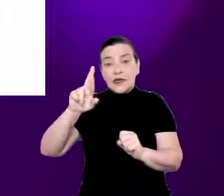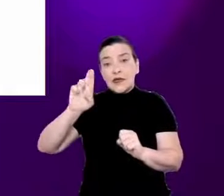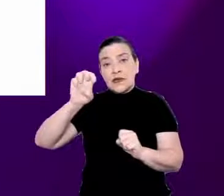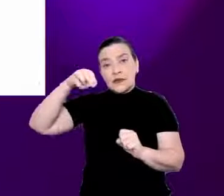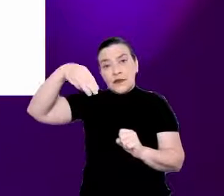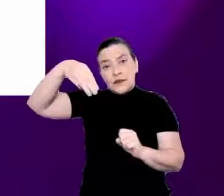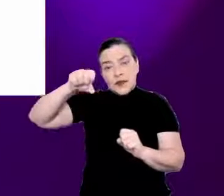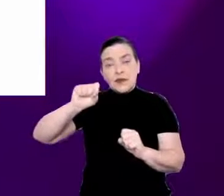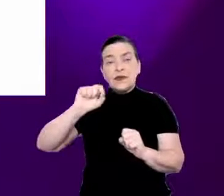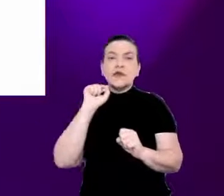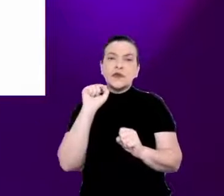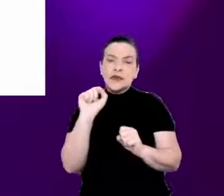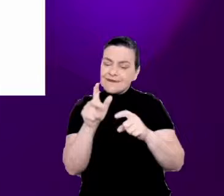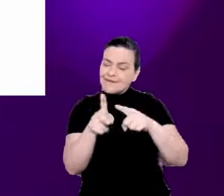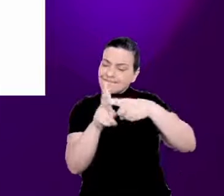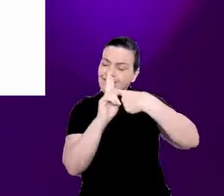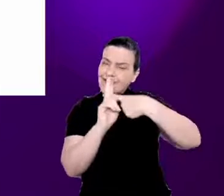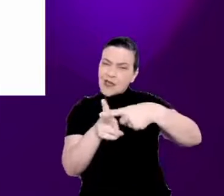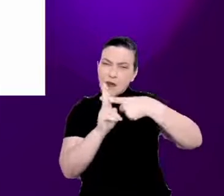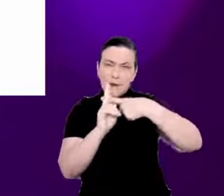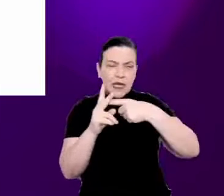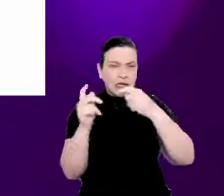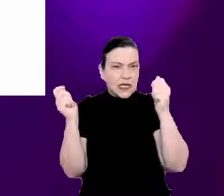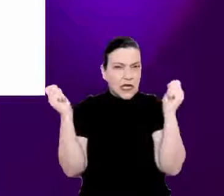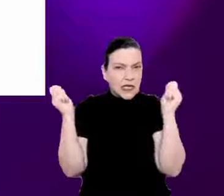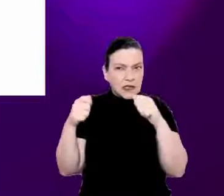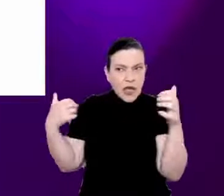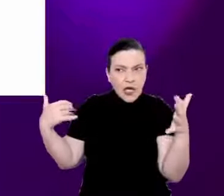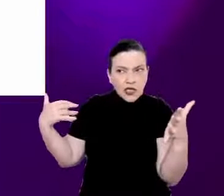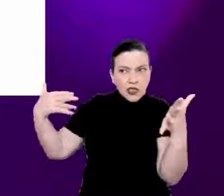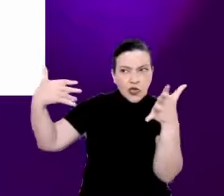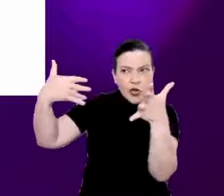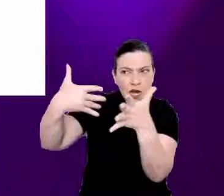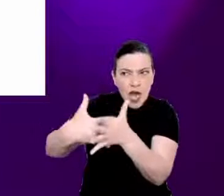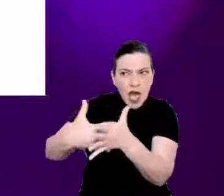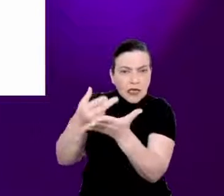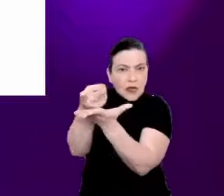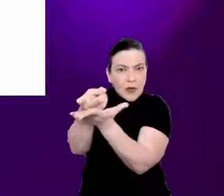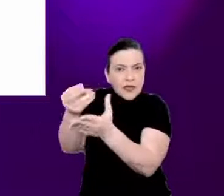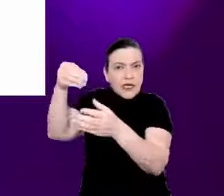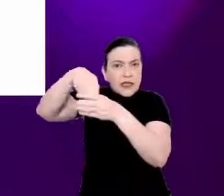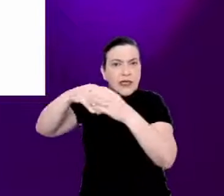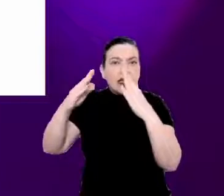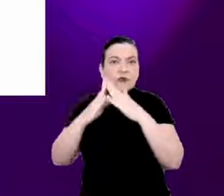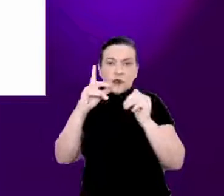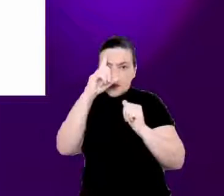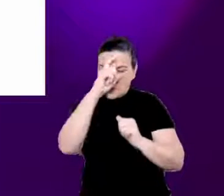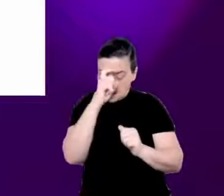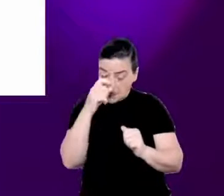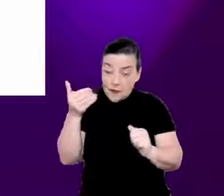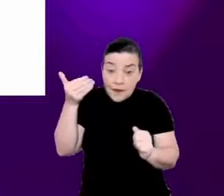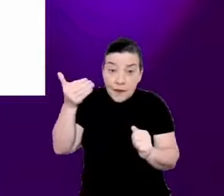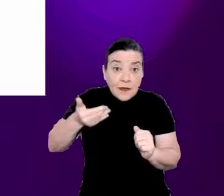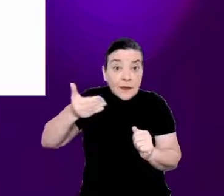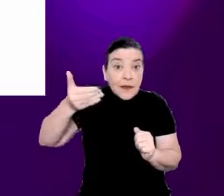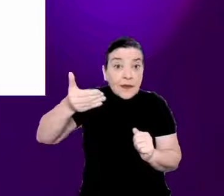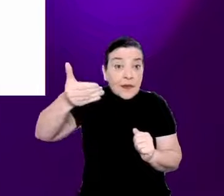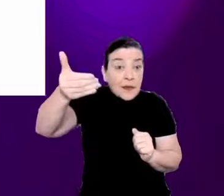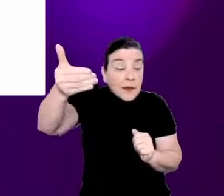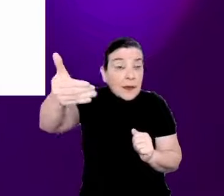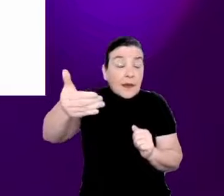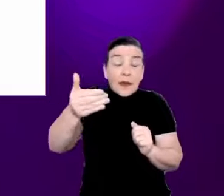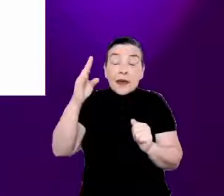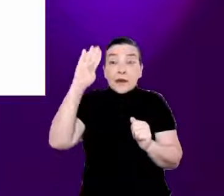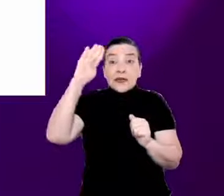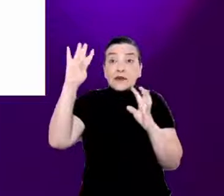como uma ferramenta para olhar a jornada do paciente. Então, cada vez mais, a entrega baseada em